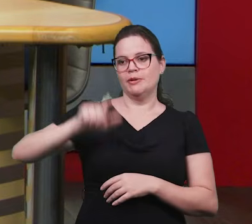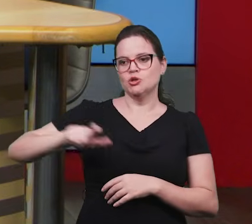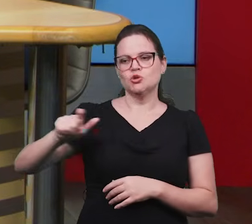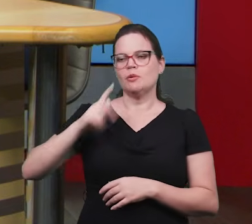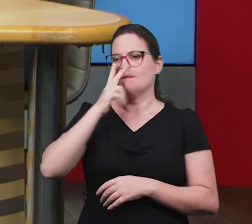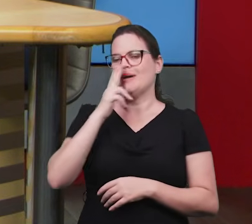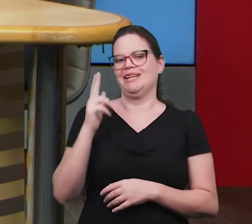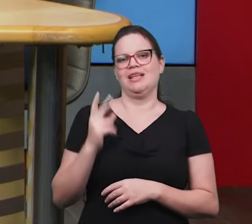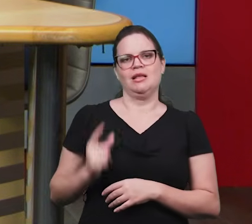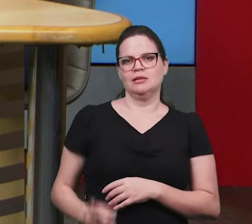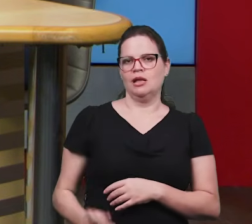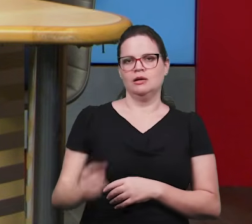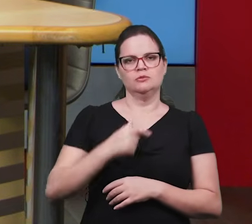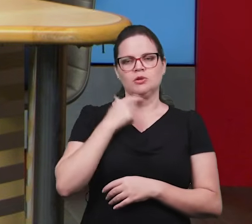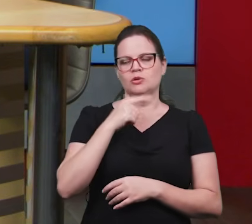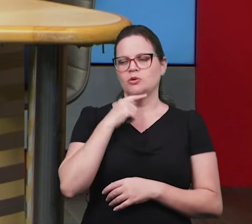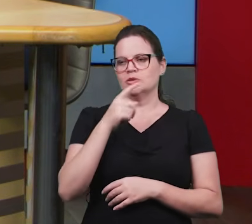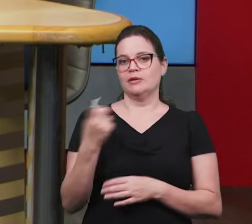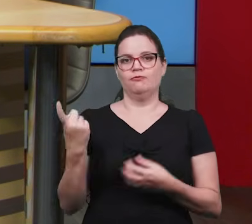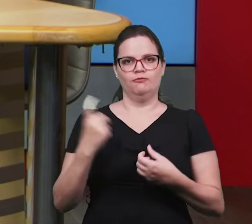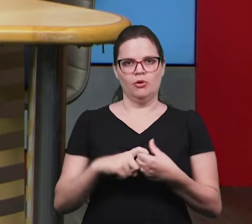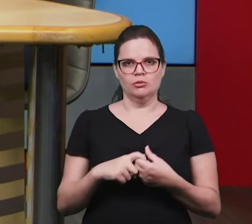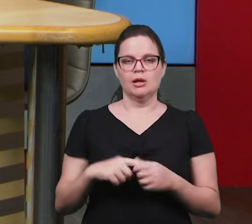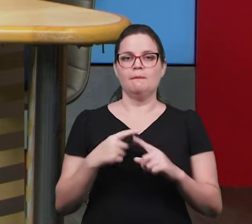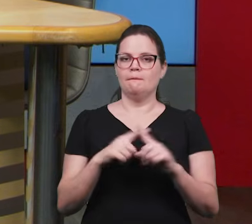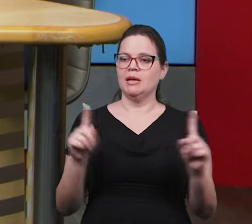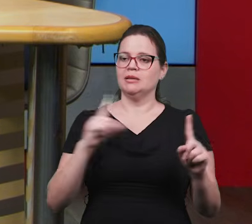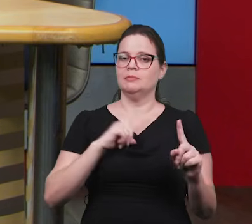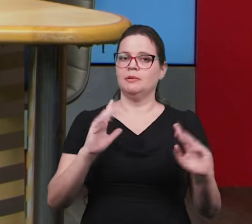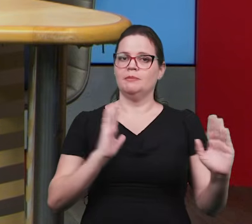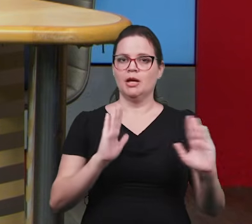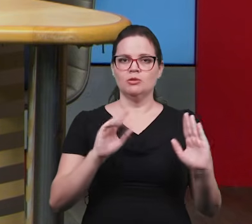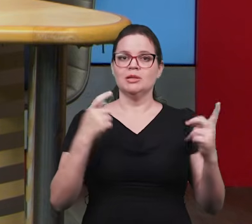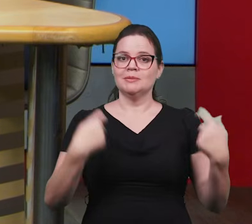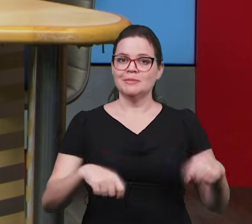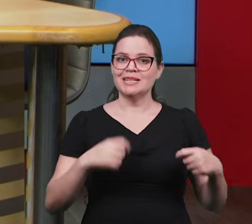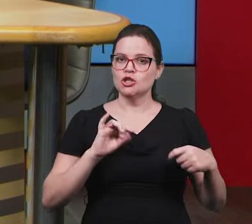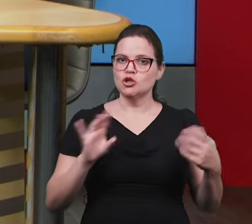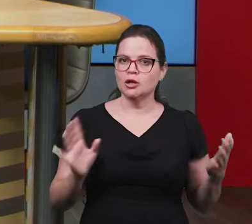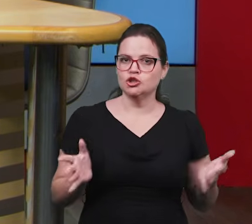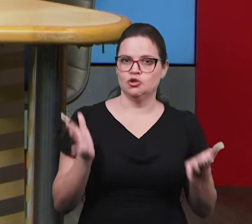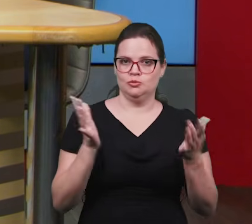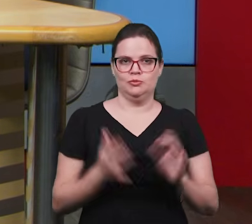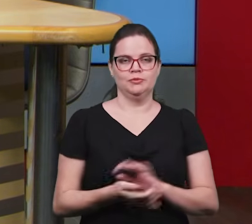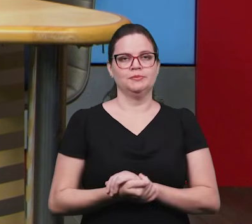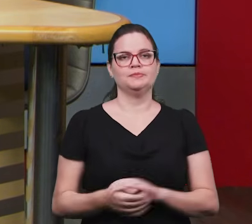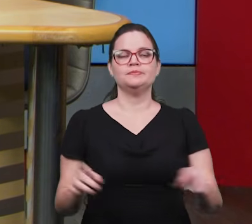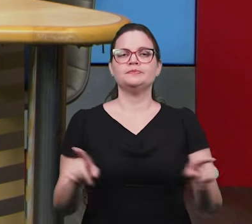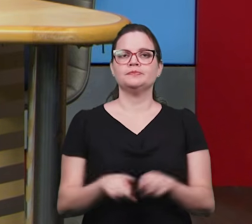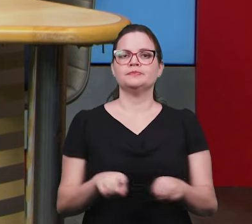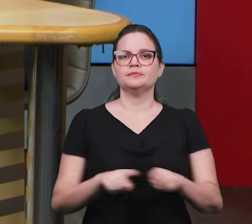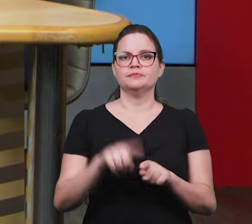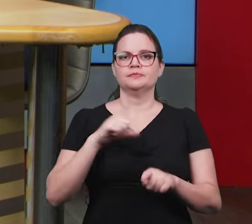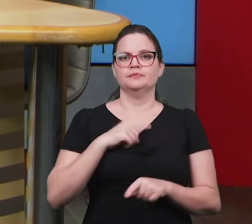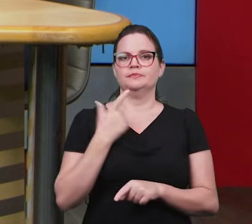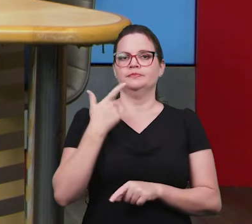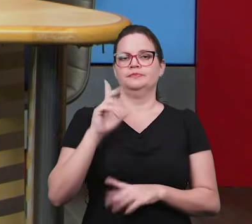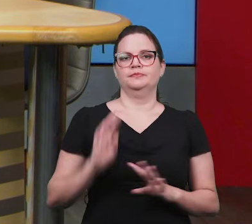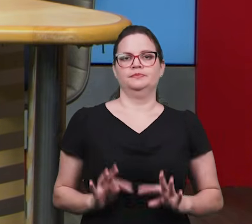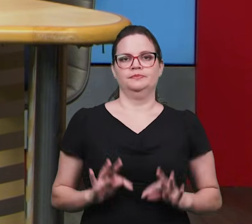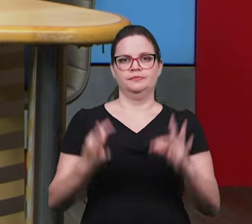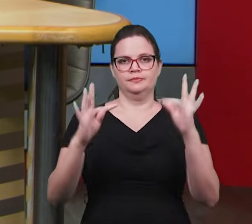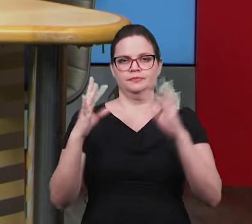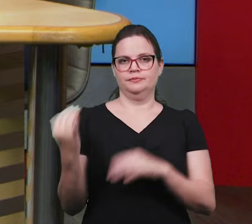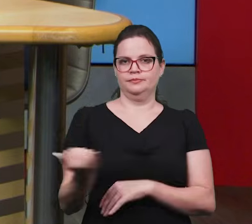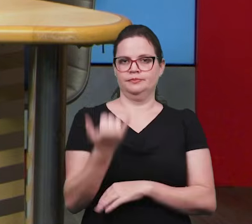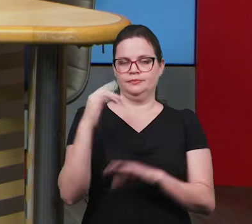para pessoas que vão passar por uma reabilitação. Concomitante a isso, há uma tecnologia também importantíssima, que